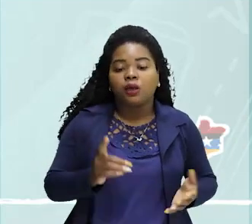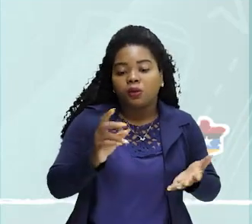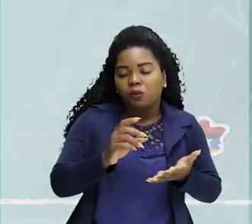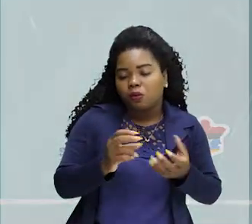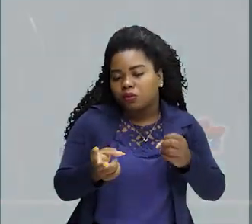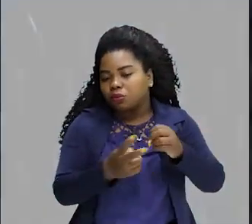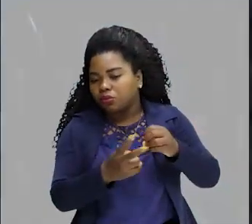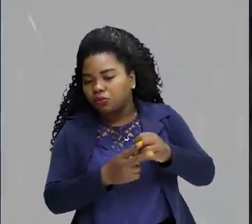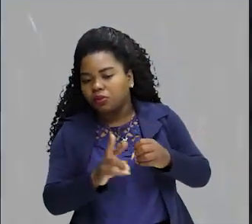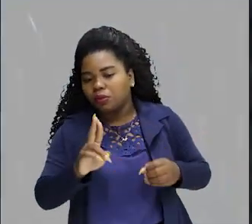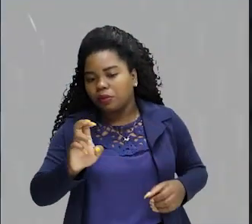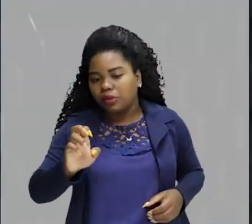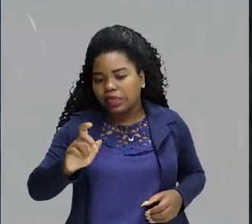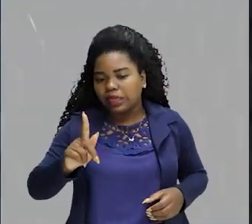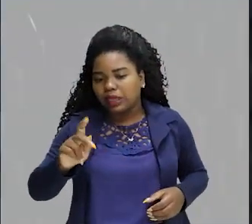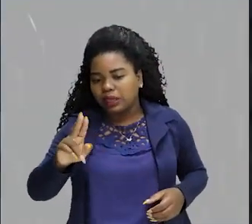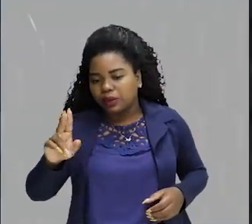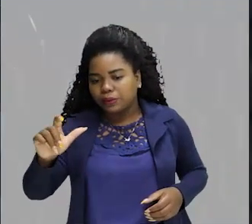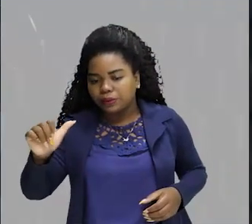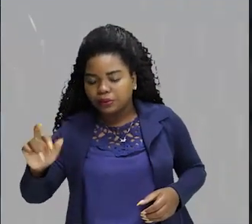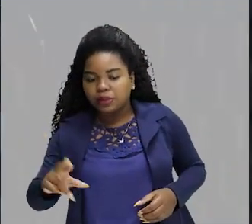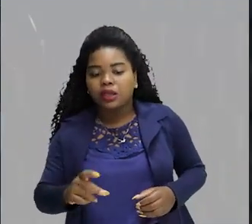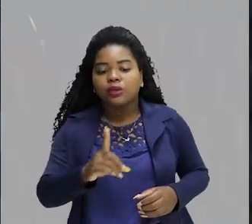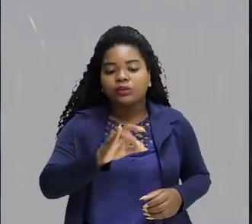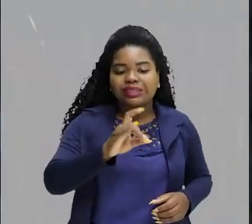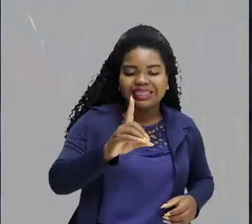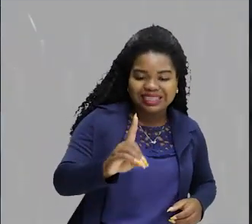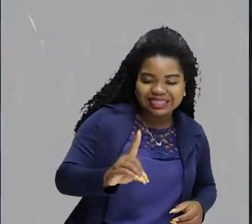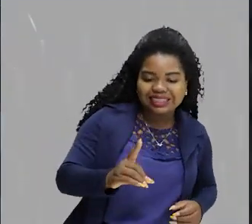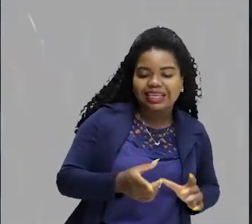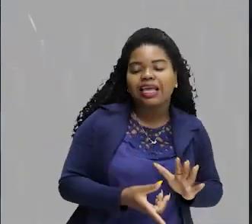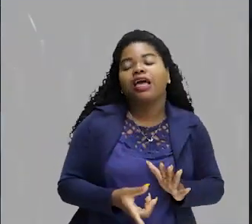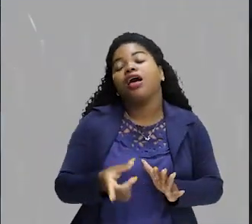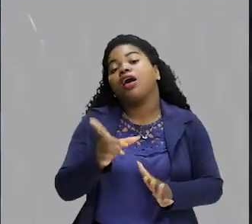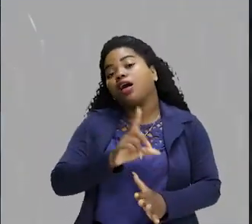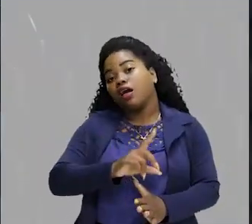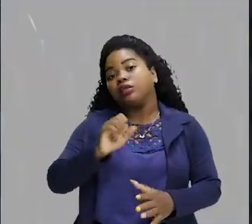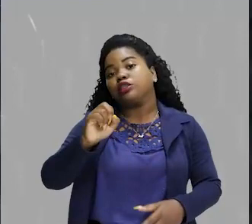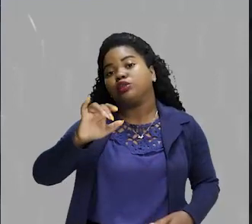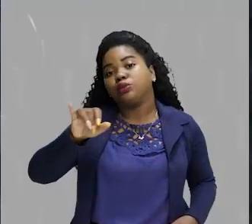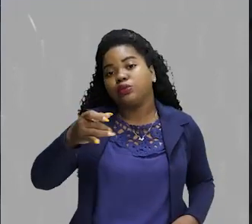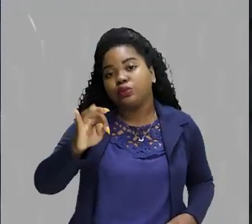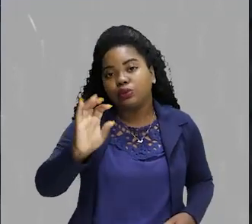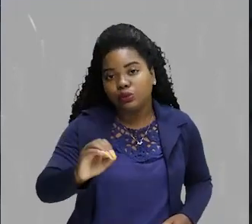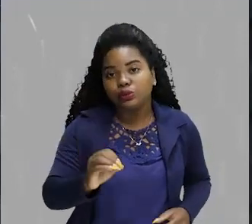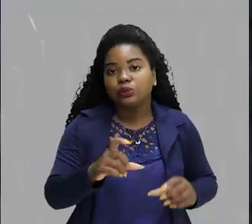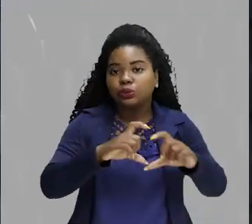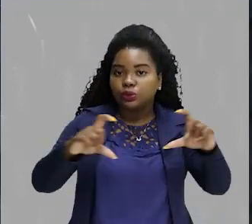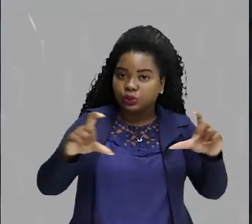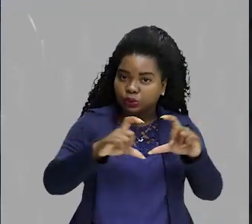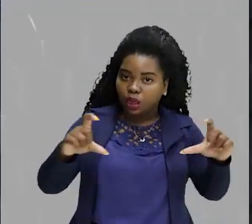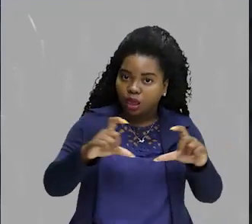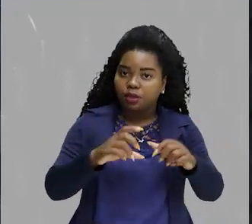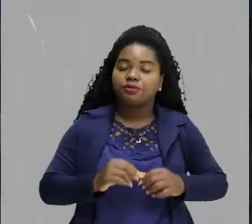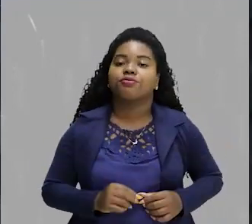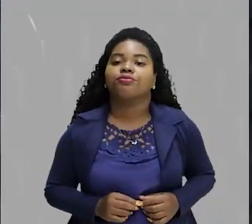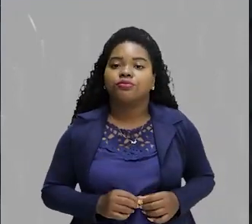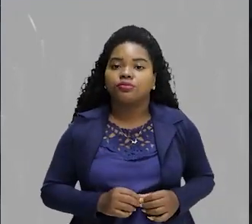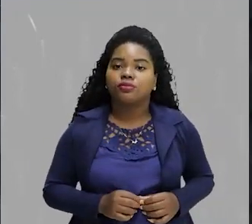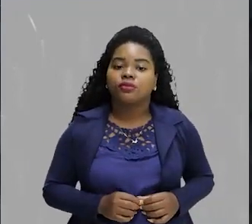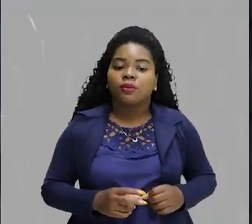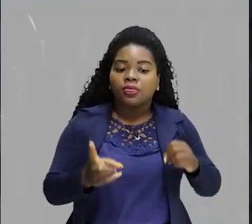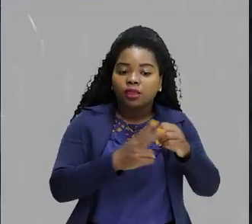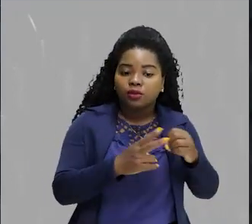irregulares. O did, ele aparece antes do sujeito na frase. O verbo principal volta para a